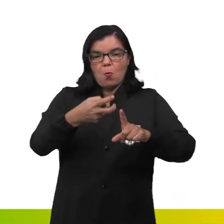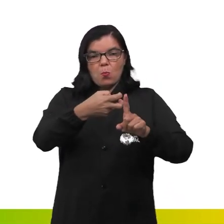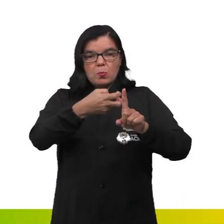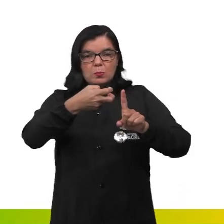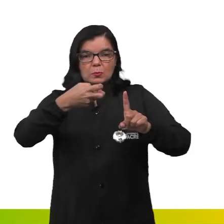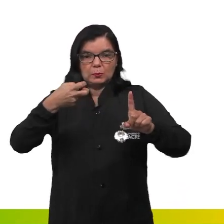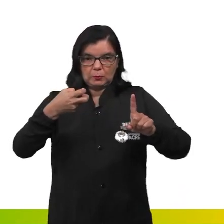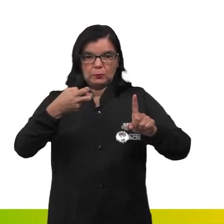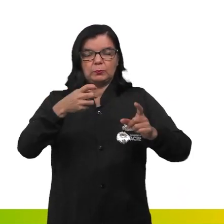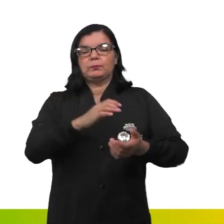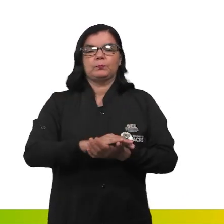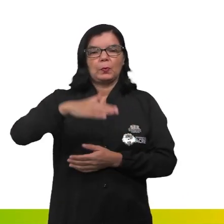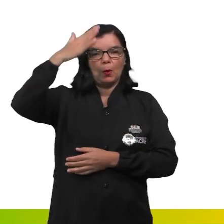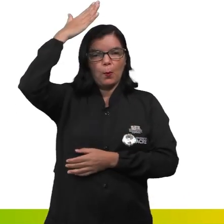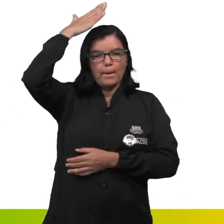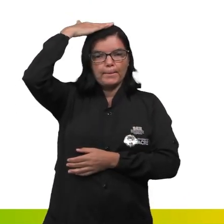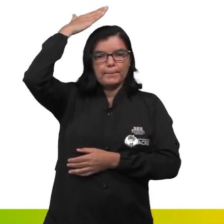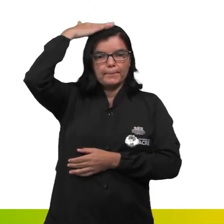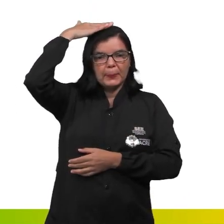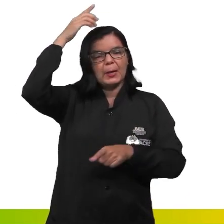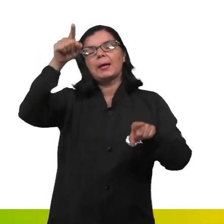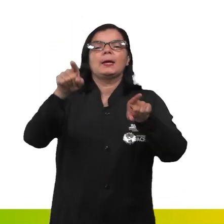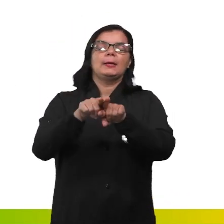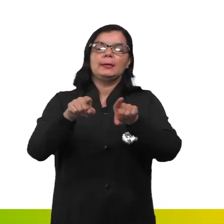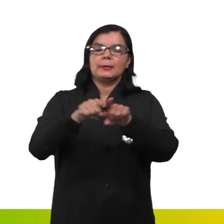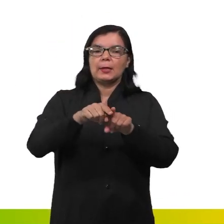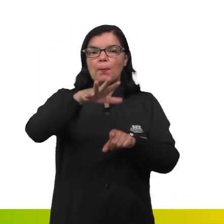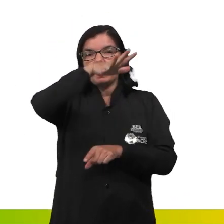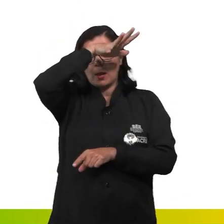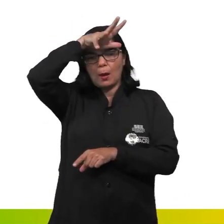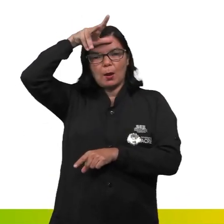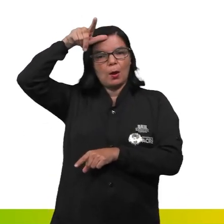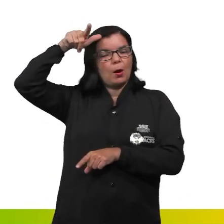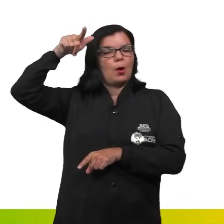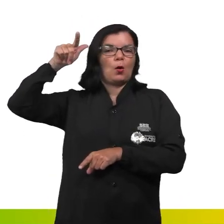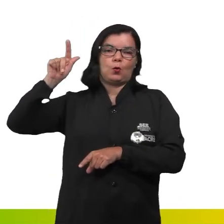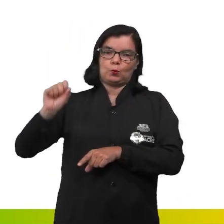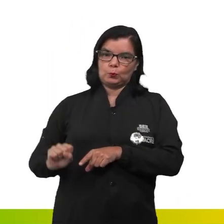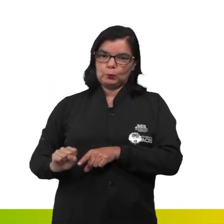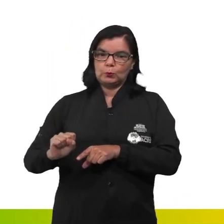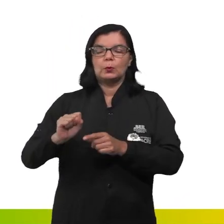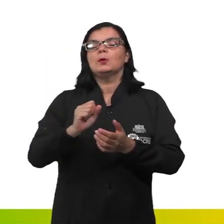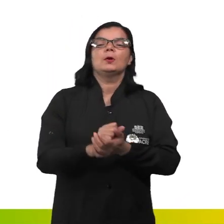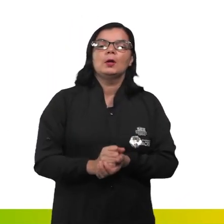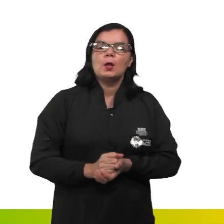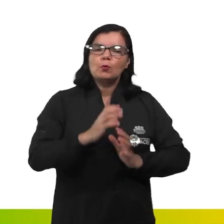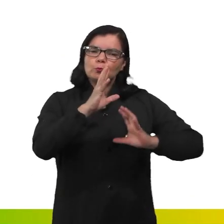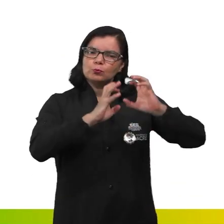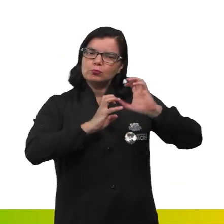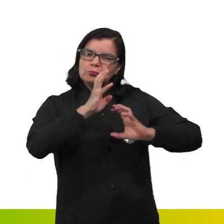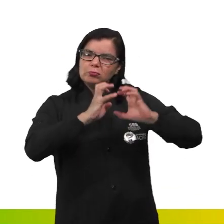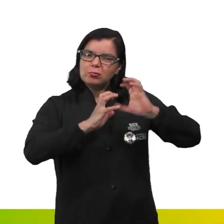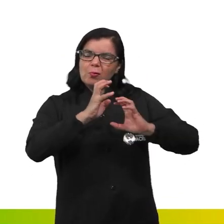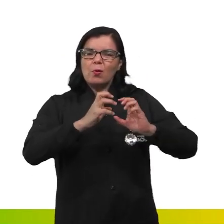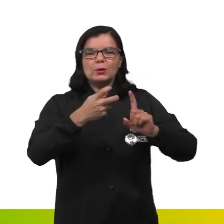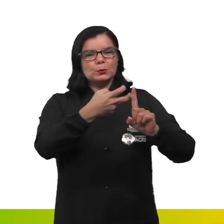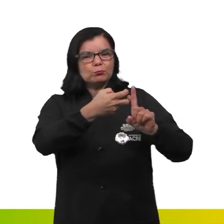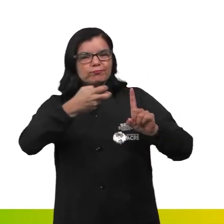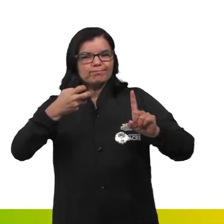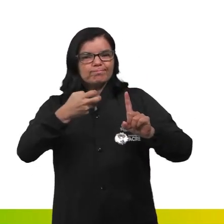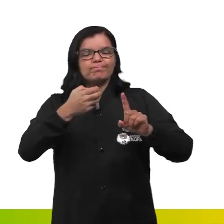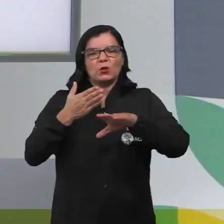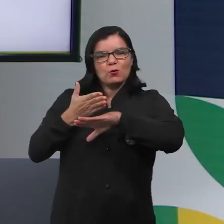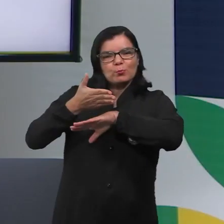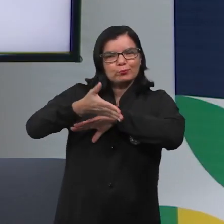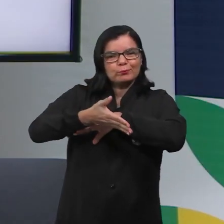indígenas são o Pará e o Mato Grosso do Sul, tá bom? Conflitos aí entre indígenas e invasores, e